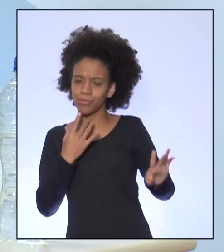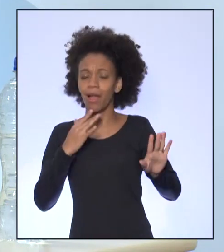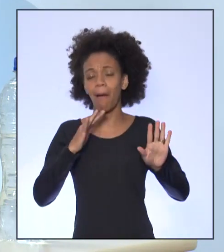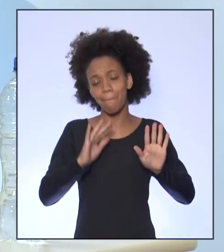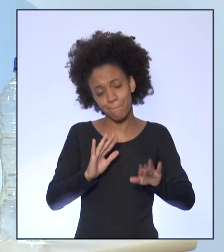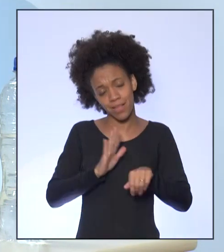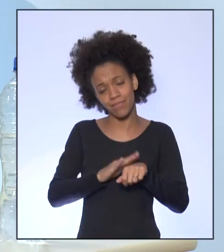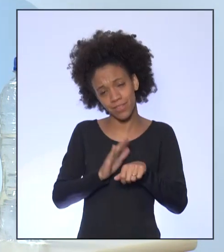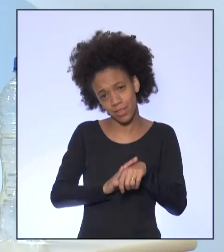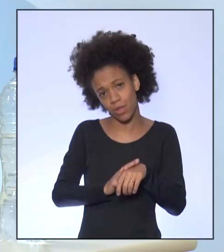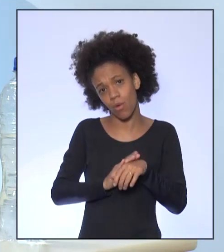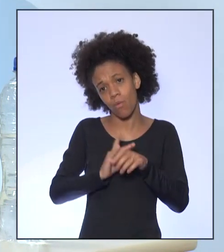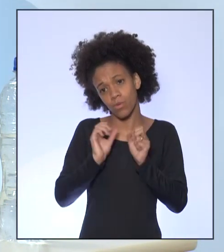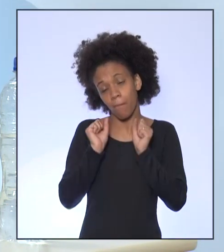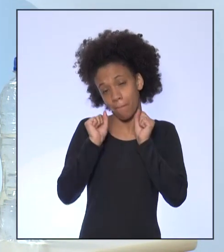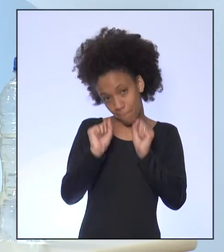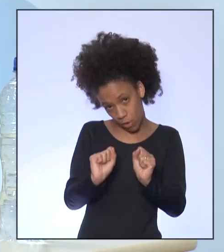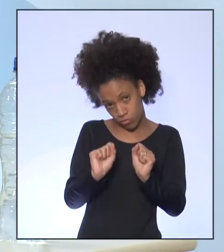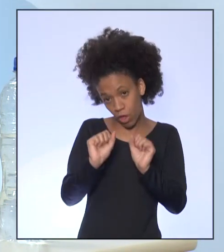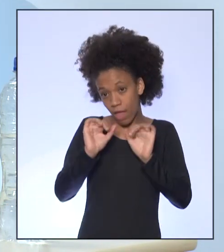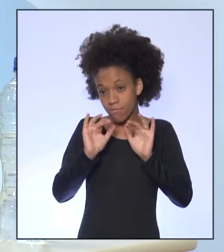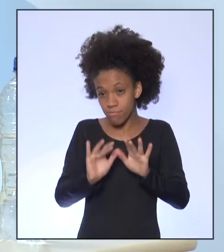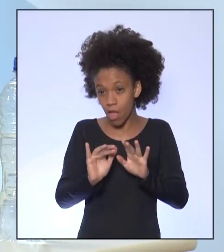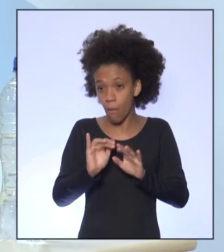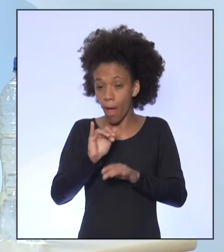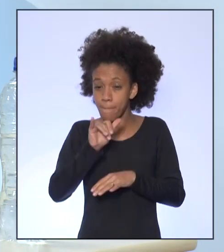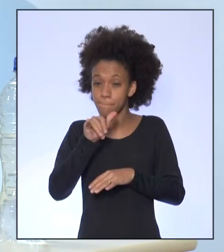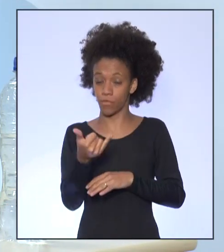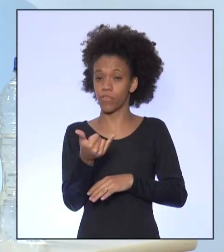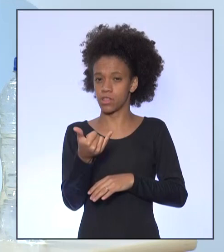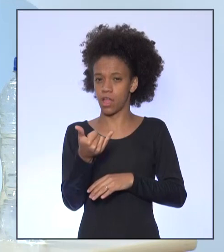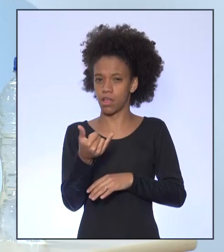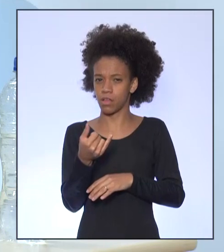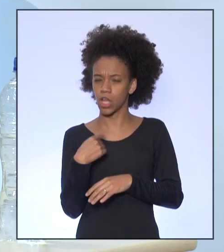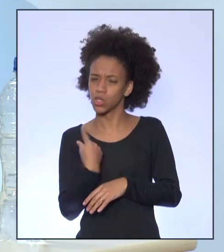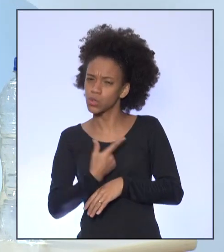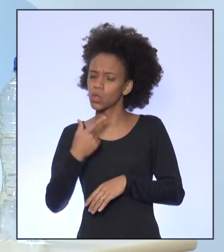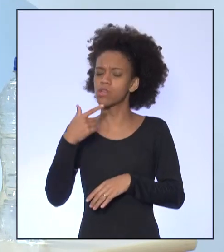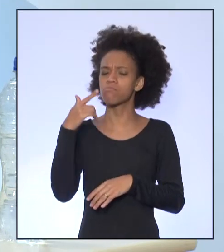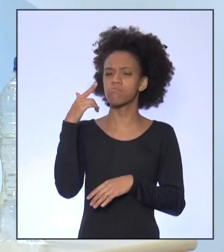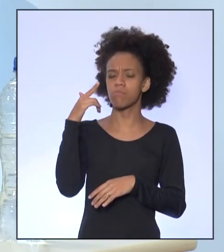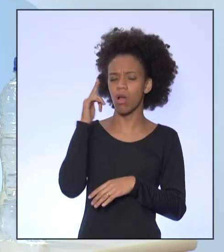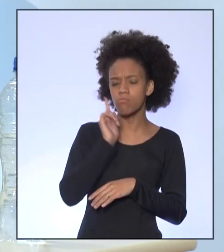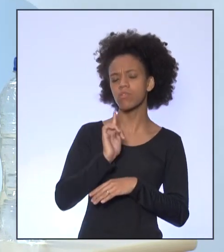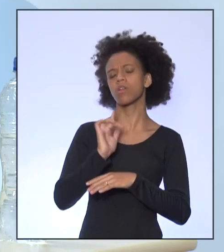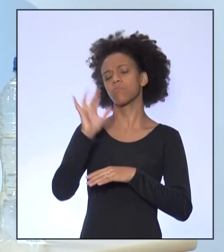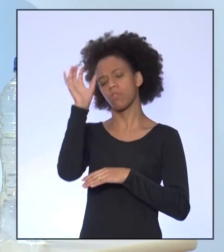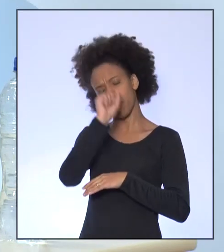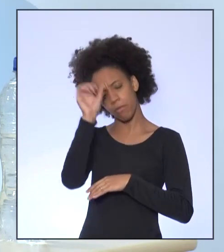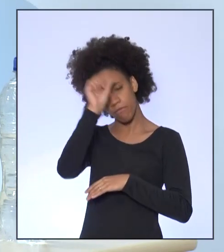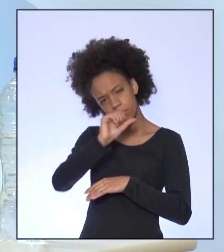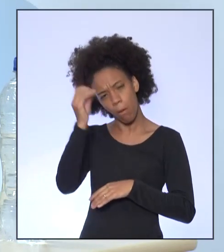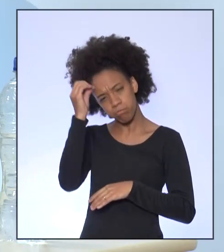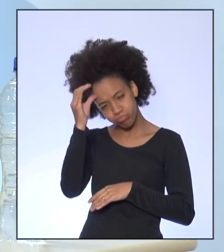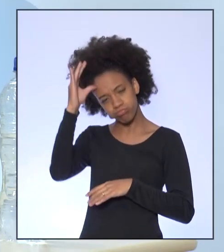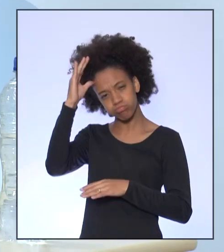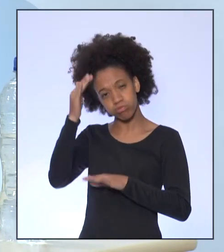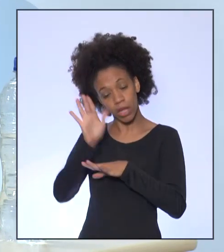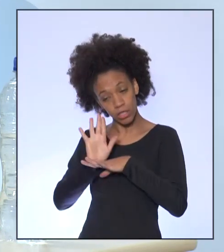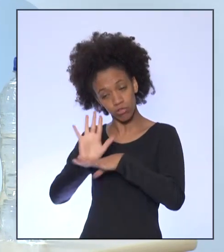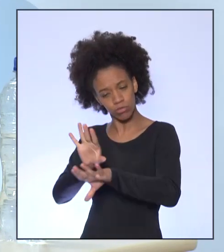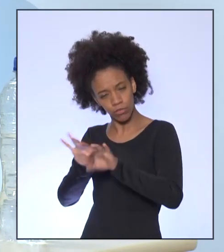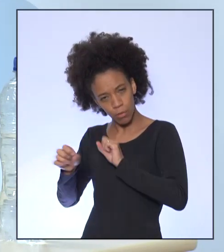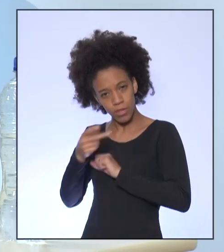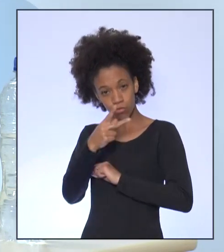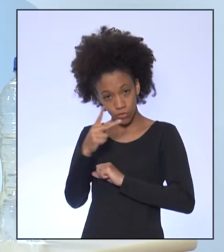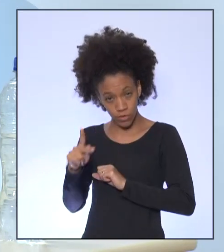né? Então, que seja um momento proveitoso, que vocês consigam aprender um pouquinho mais, que ajude isso na formação de vocês.